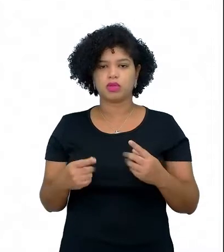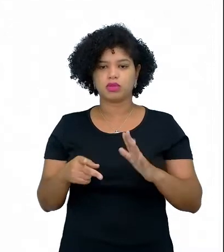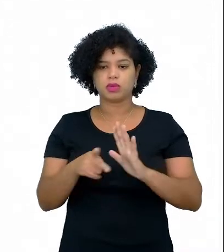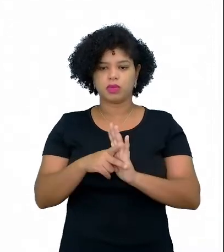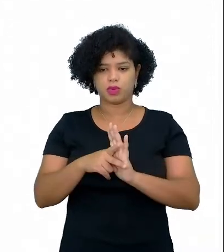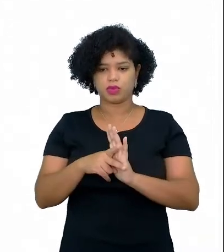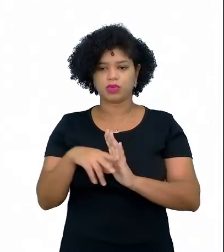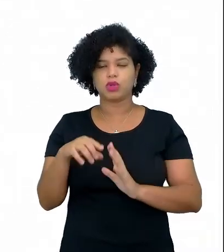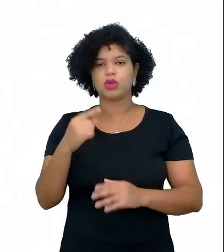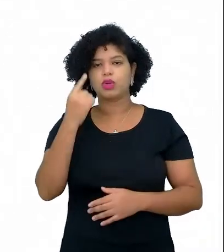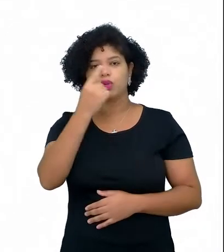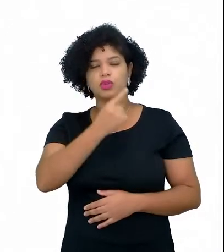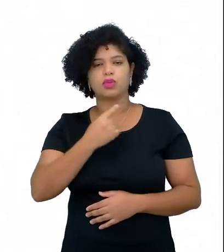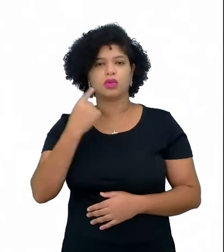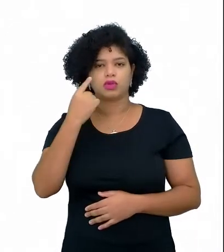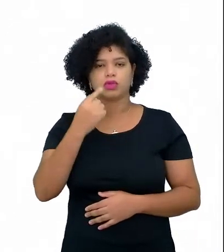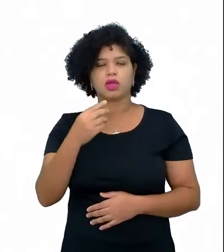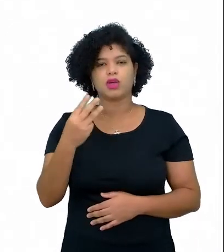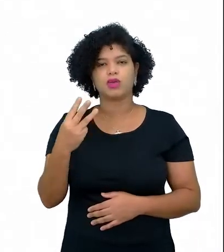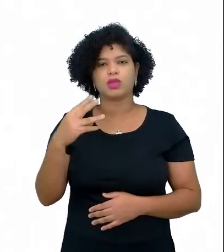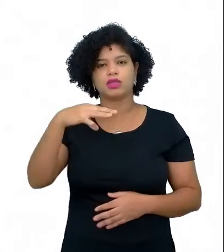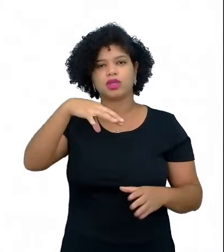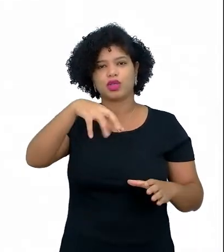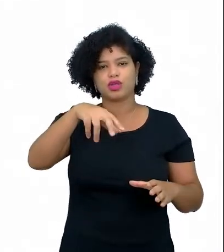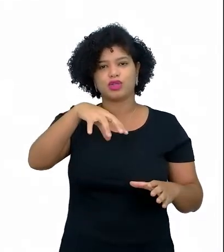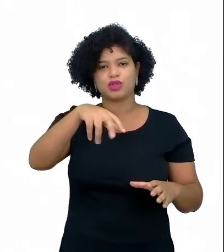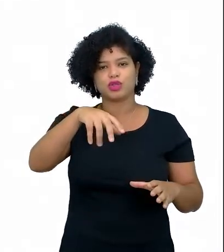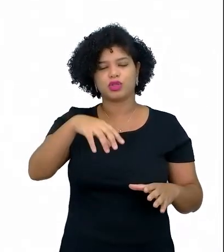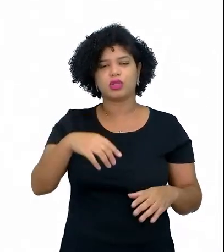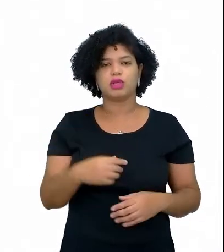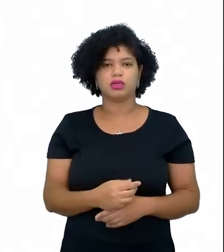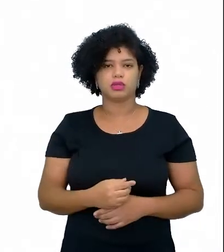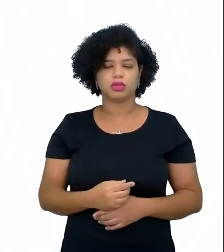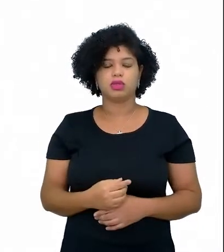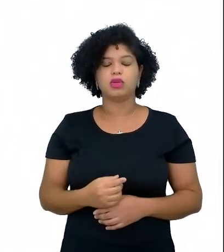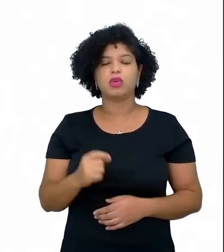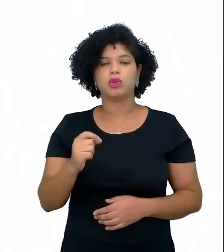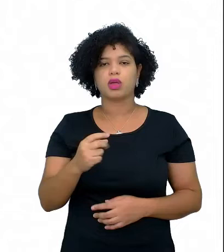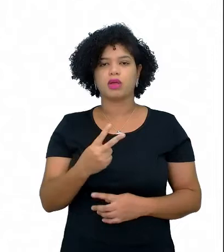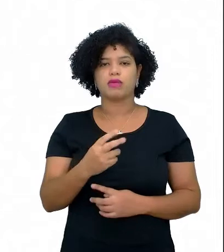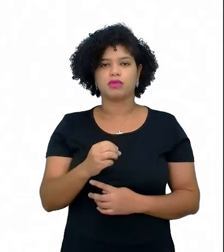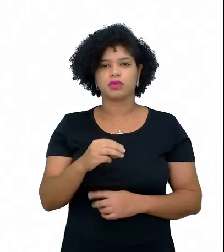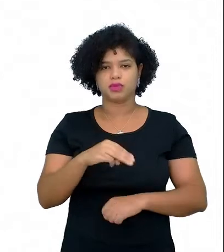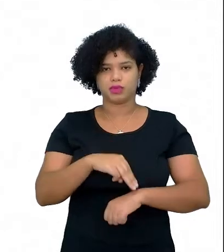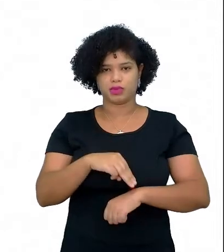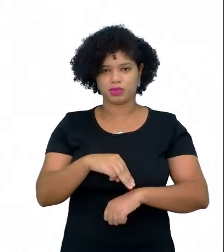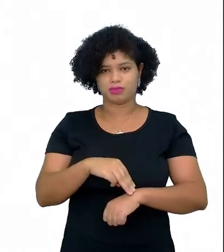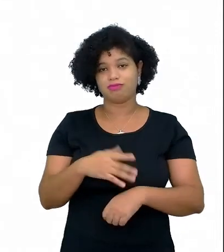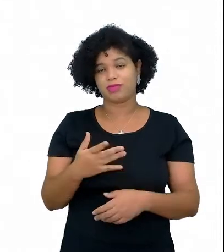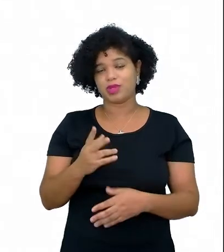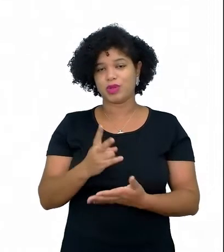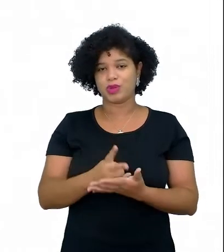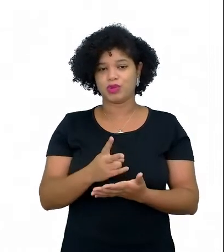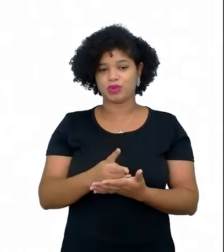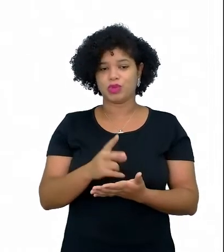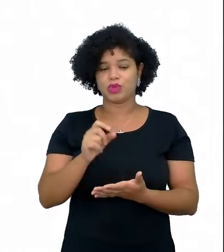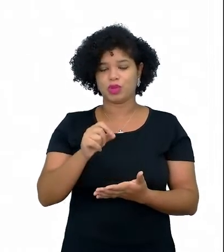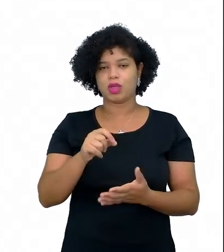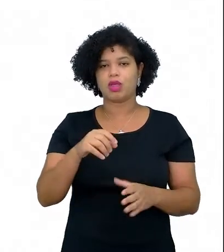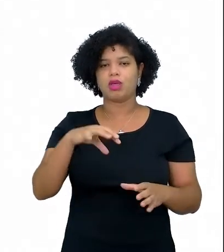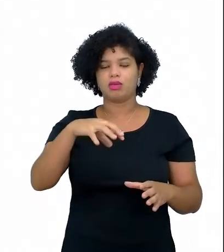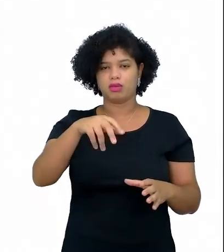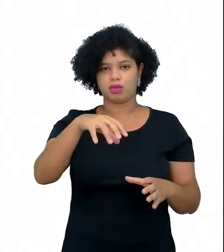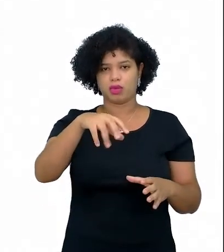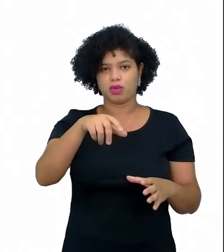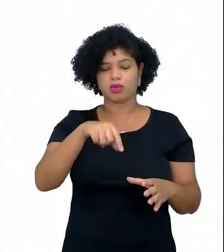gastava 1 hora, com 3 torneiras eu gasto 20 minutos, o que aconteceu? Eu continuei o quê? Com a minha vazão, só que como eu